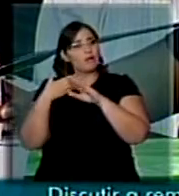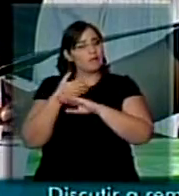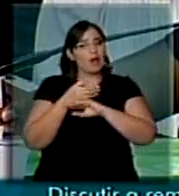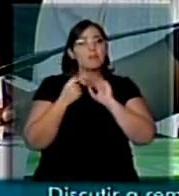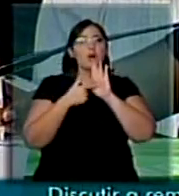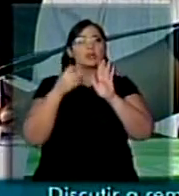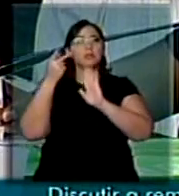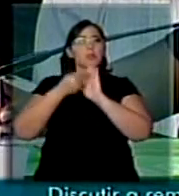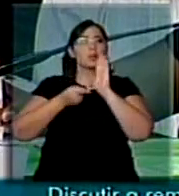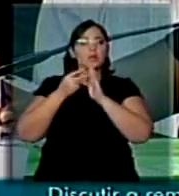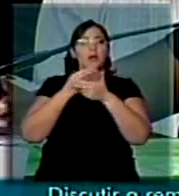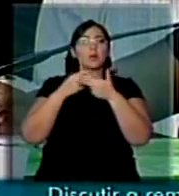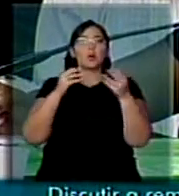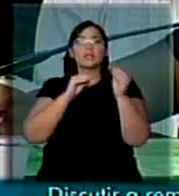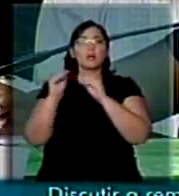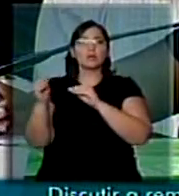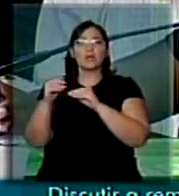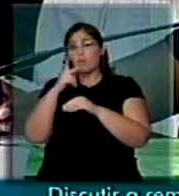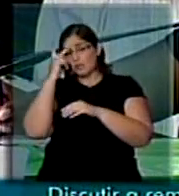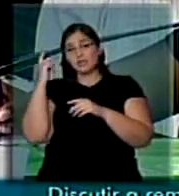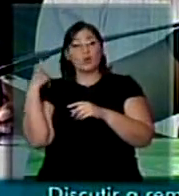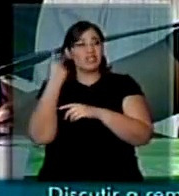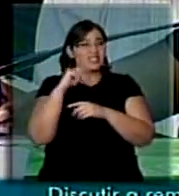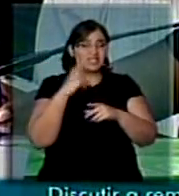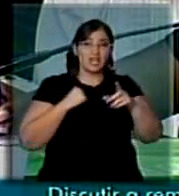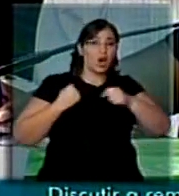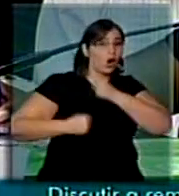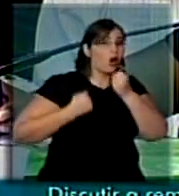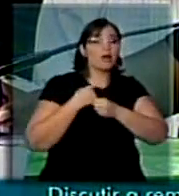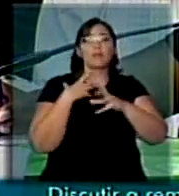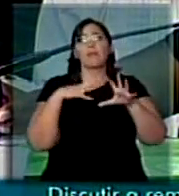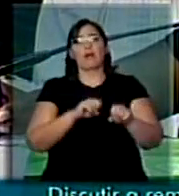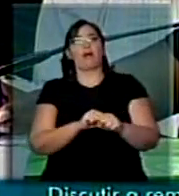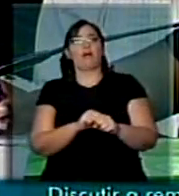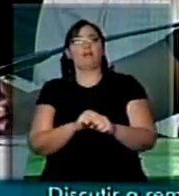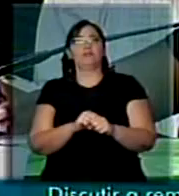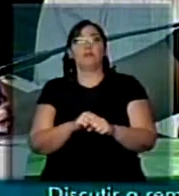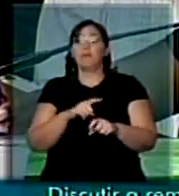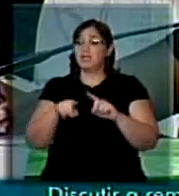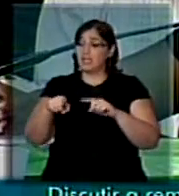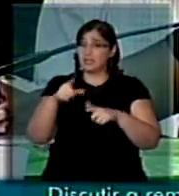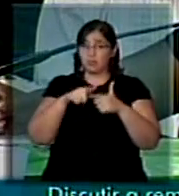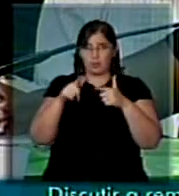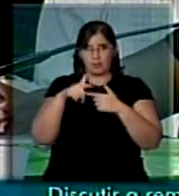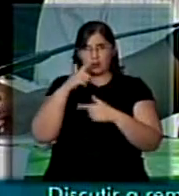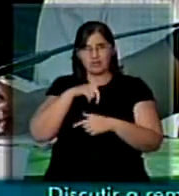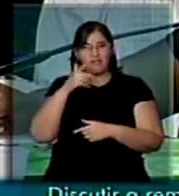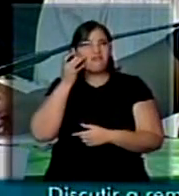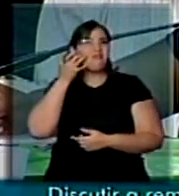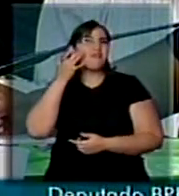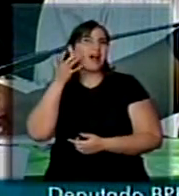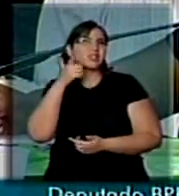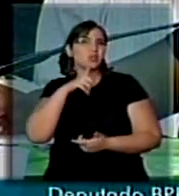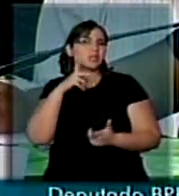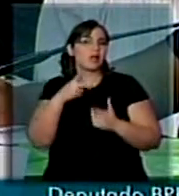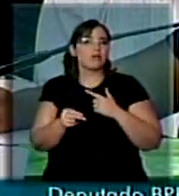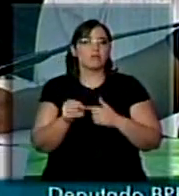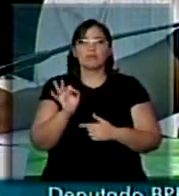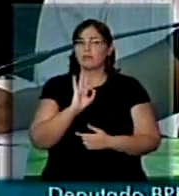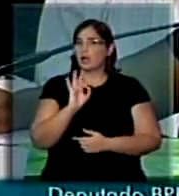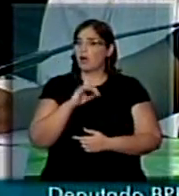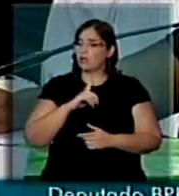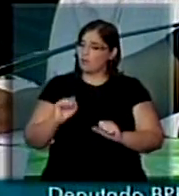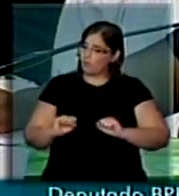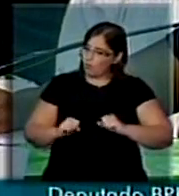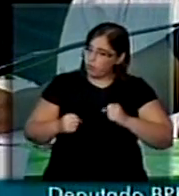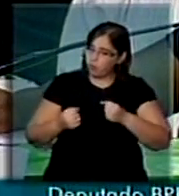seus programas de remoção. E esse embate não foi fácil de vencer. Esse embate foi feito com muita luta, com muito